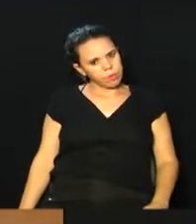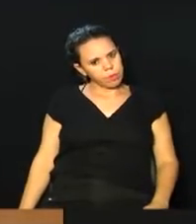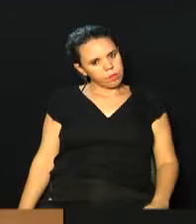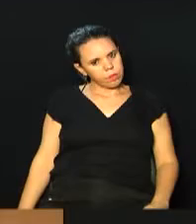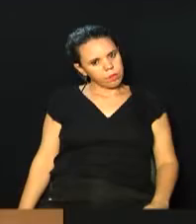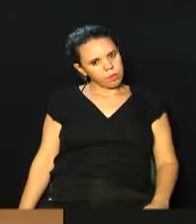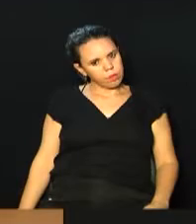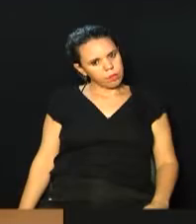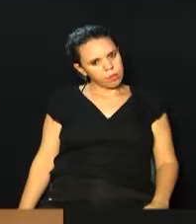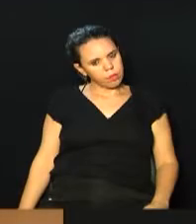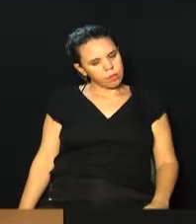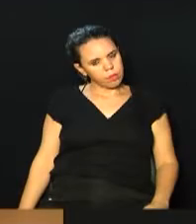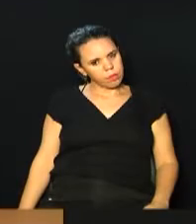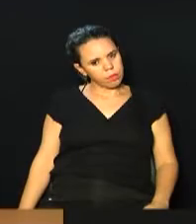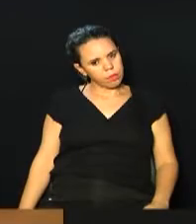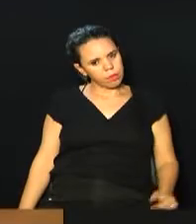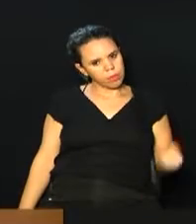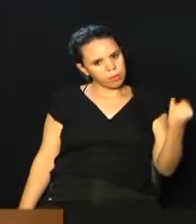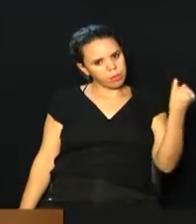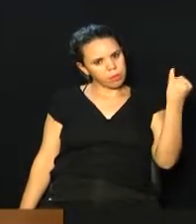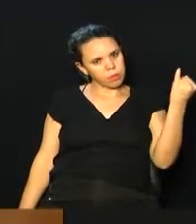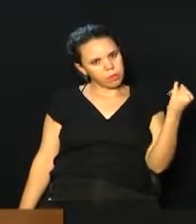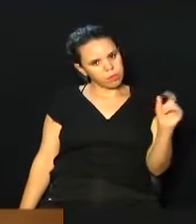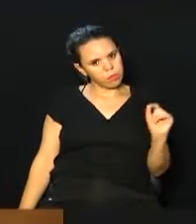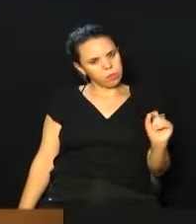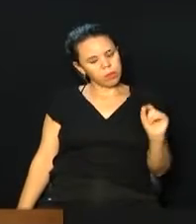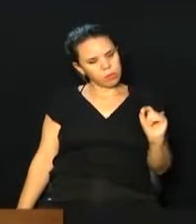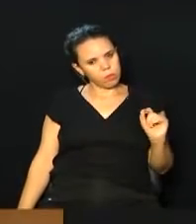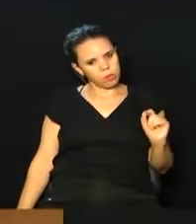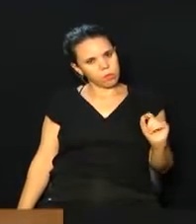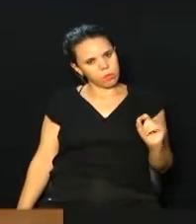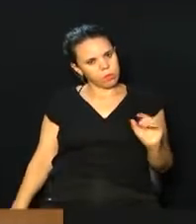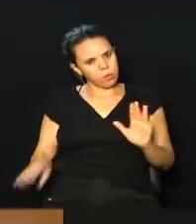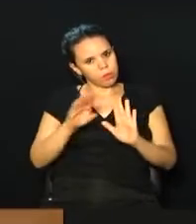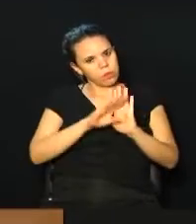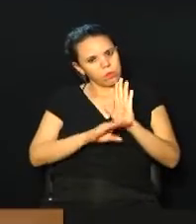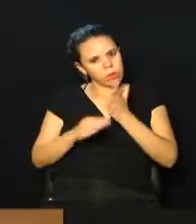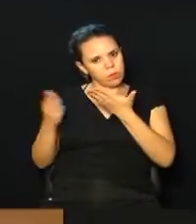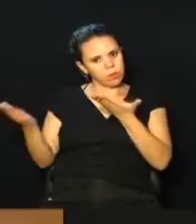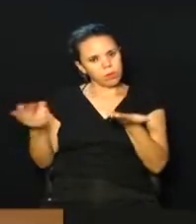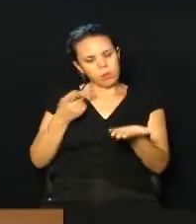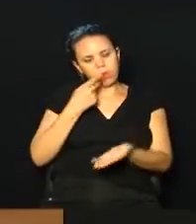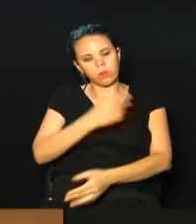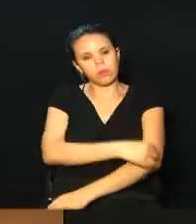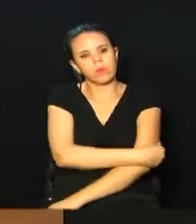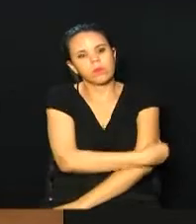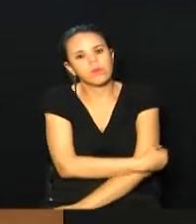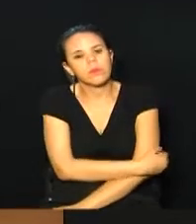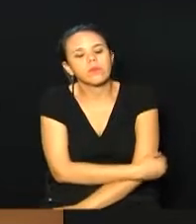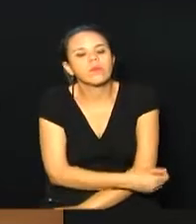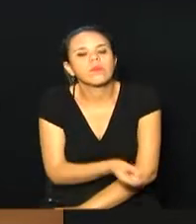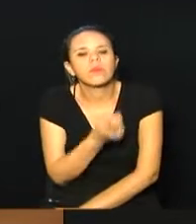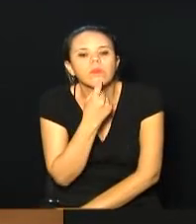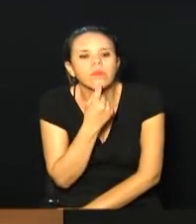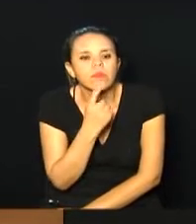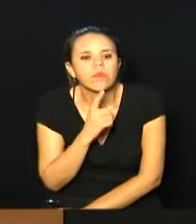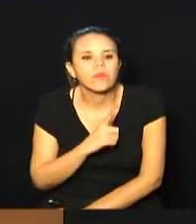Vale dizer, e é importante que se diga num programa como esse, que Campinas